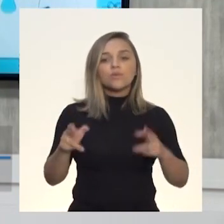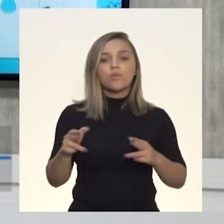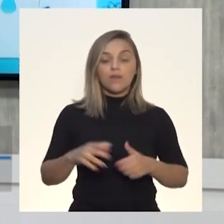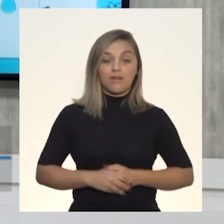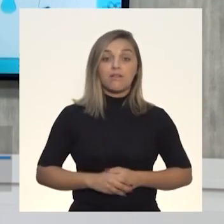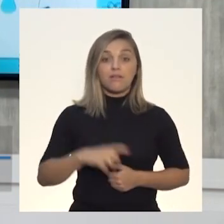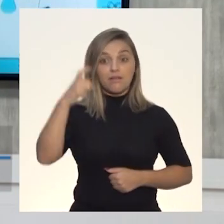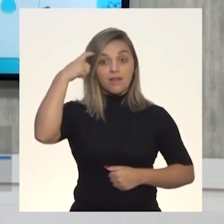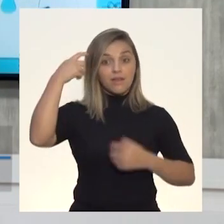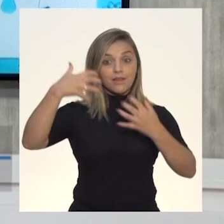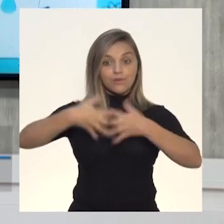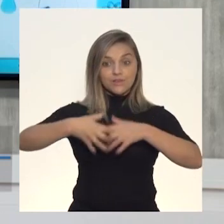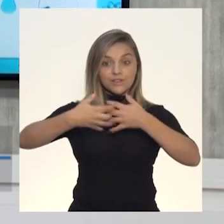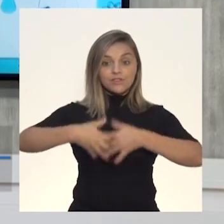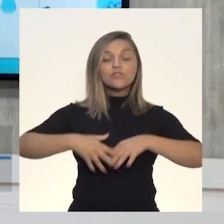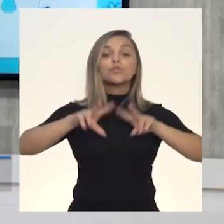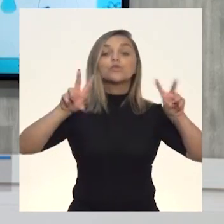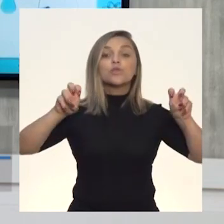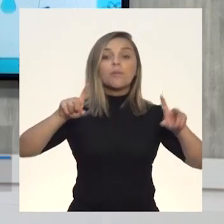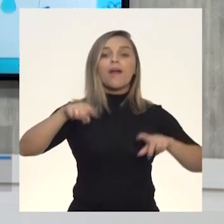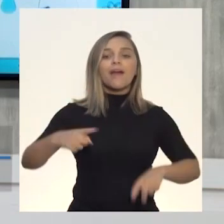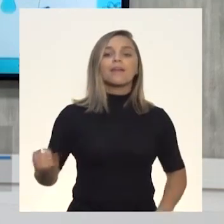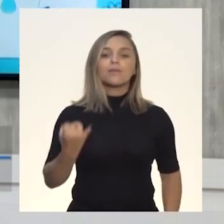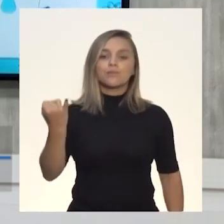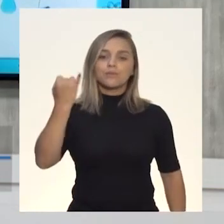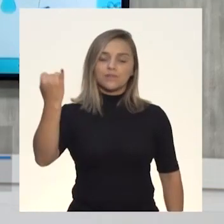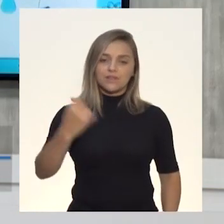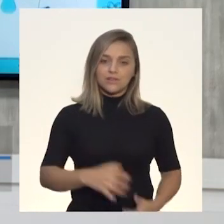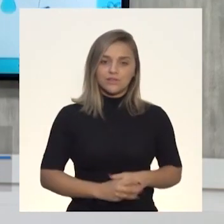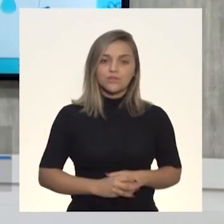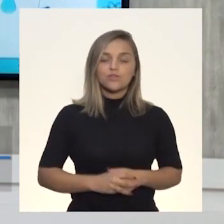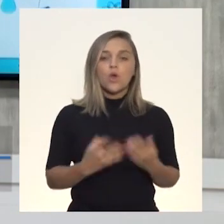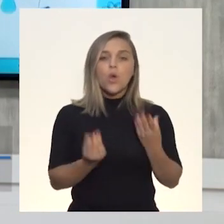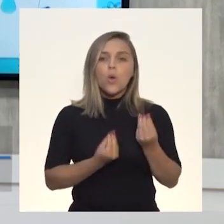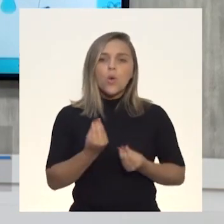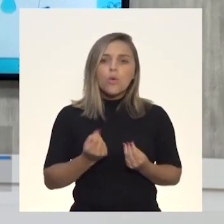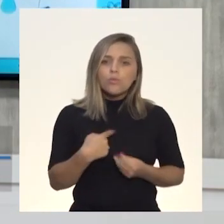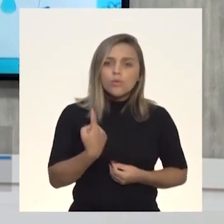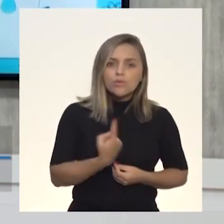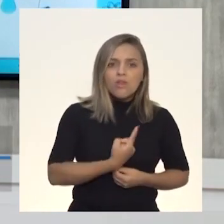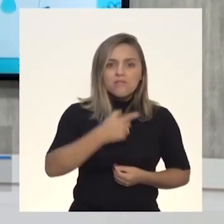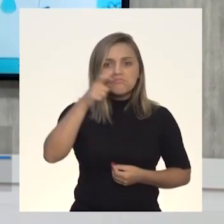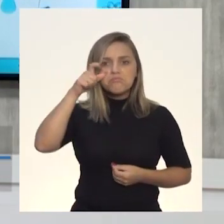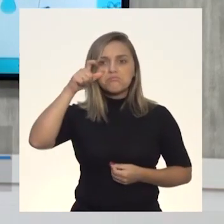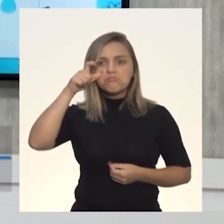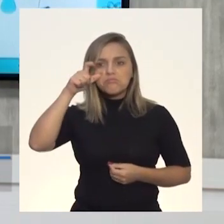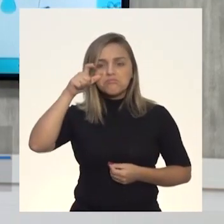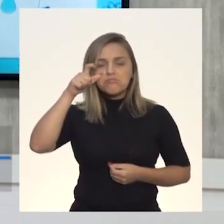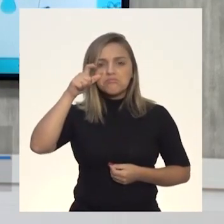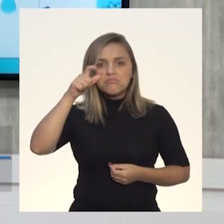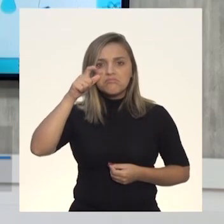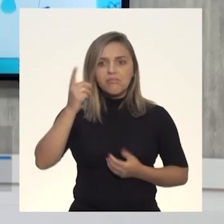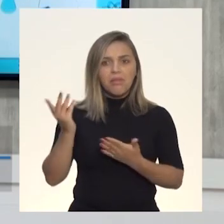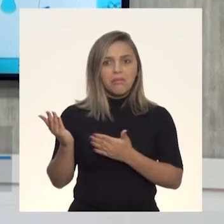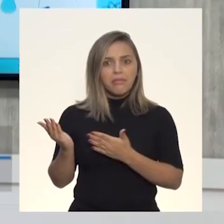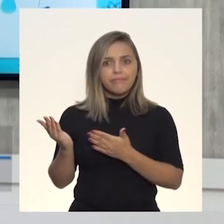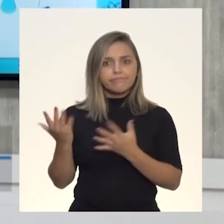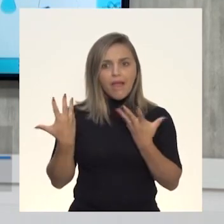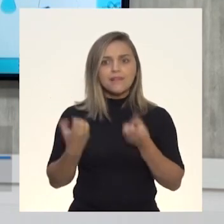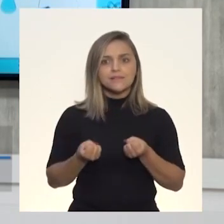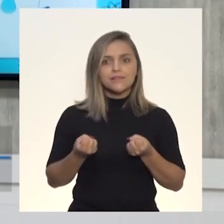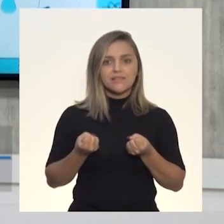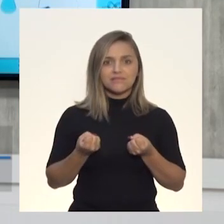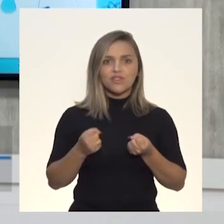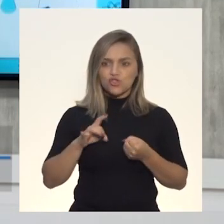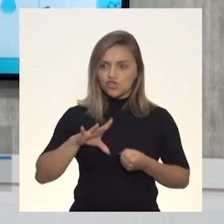isso é importantíssimo, né? A indignação ela vai fazer a gente modificar. Como é que a gente pode aceitar que só esse % de população assiste filme, né, no cinema? Isso